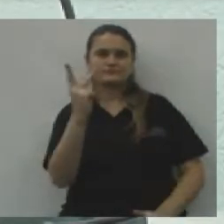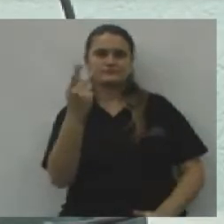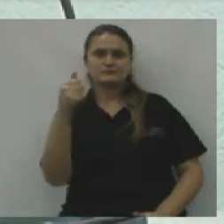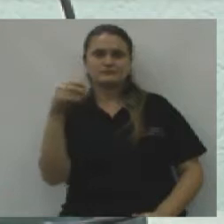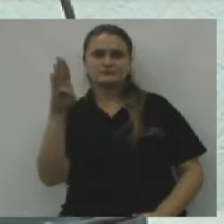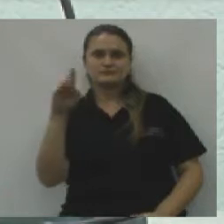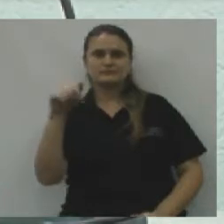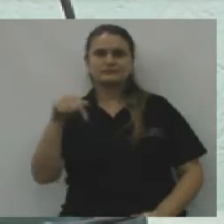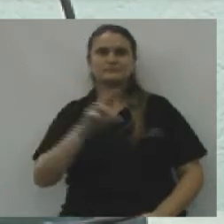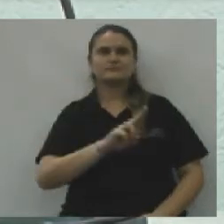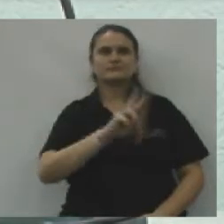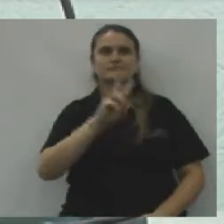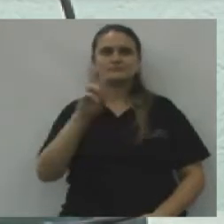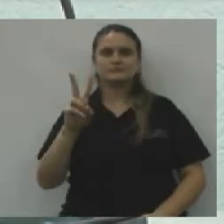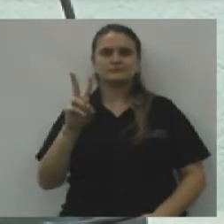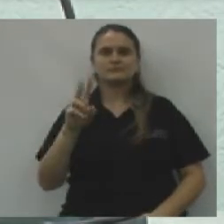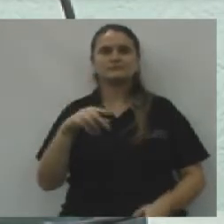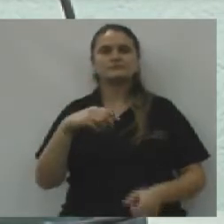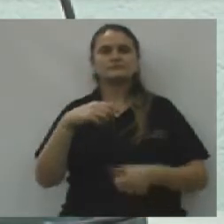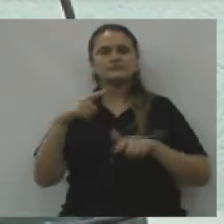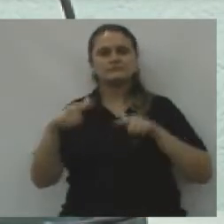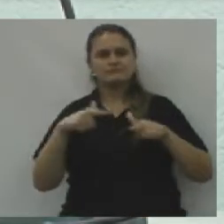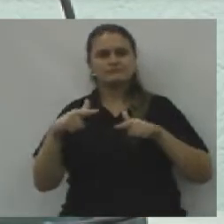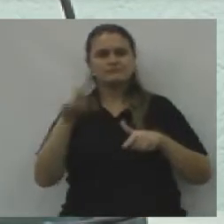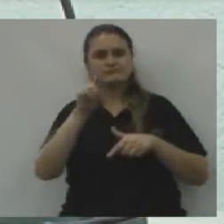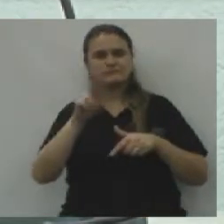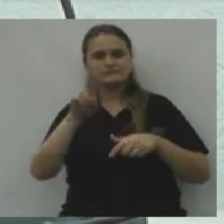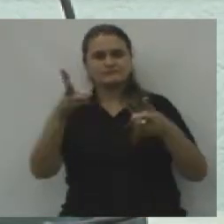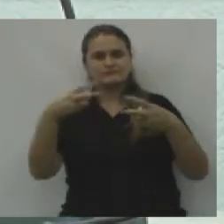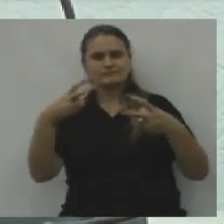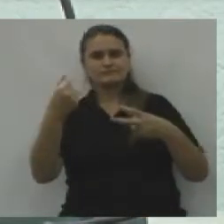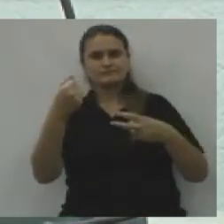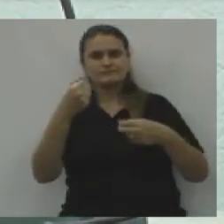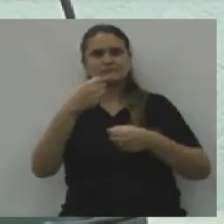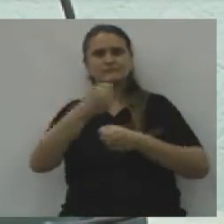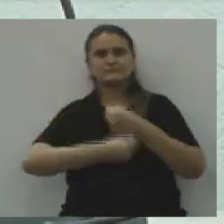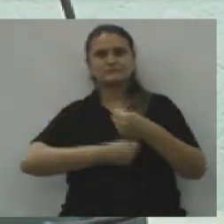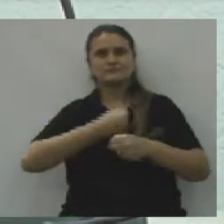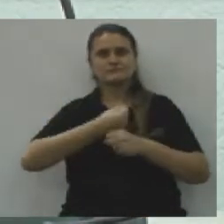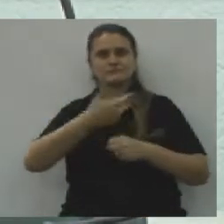de União da Vitória para o exercício de 2018, com